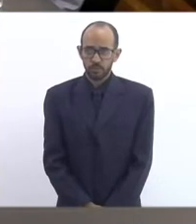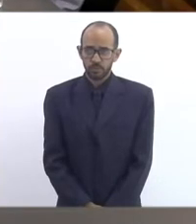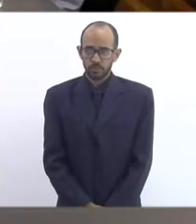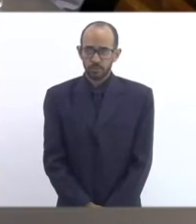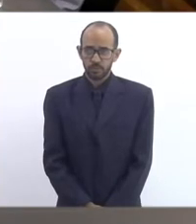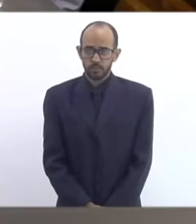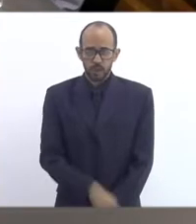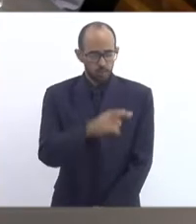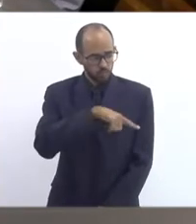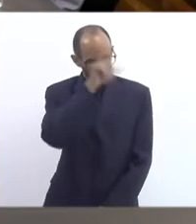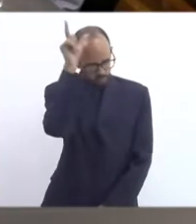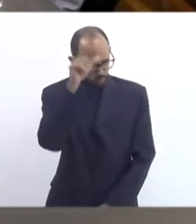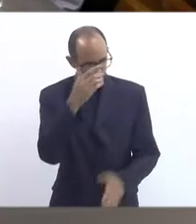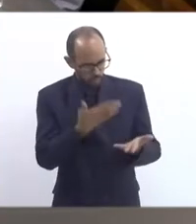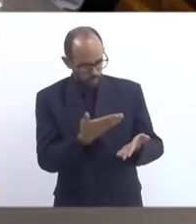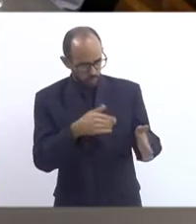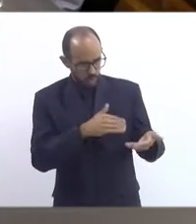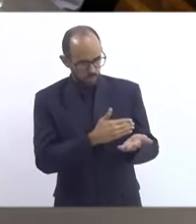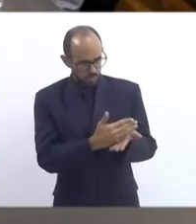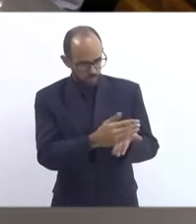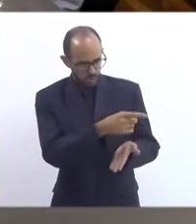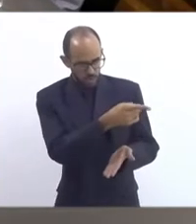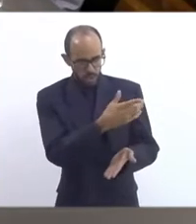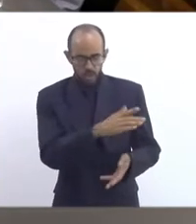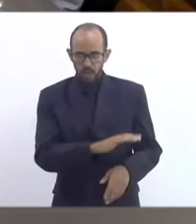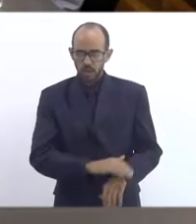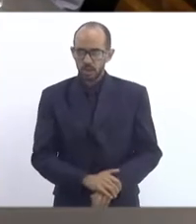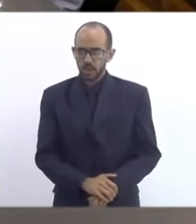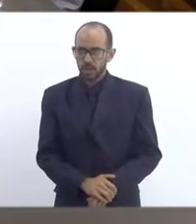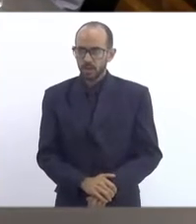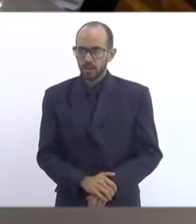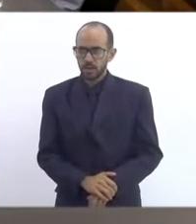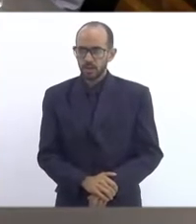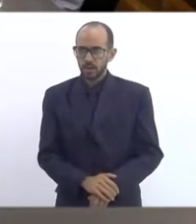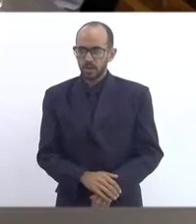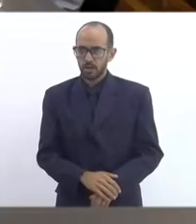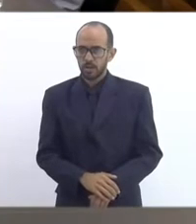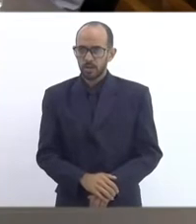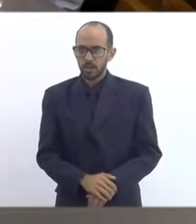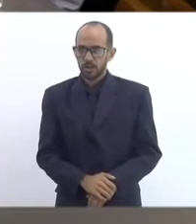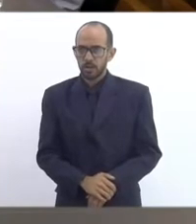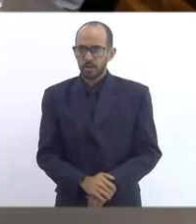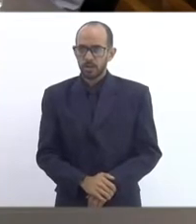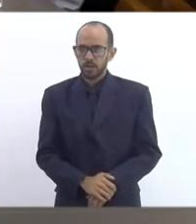Luiz Paulo quer... Adelante, presidente. É muito difícil isso.